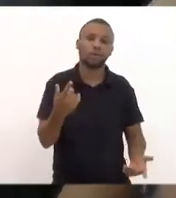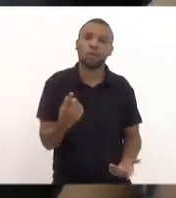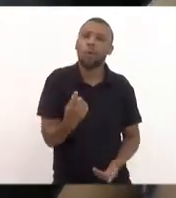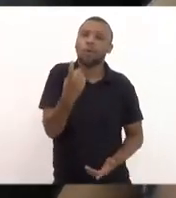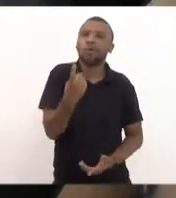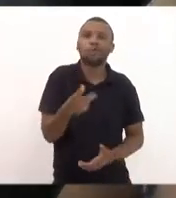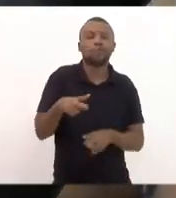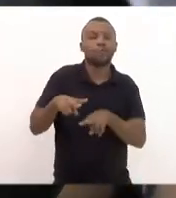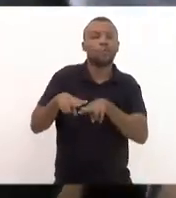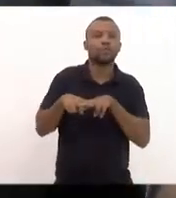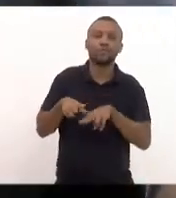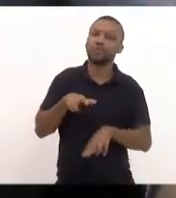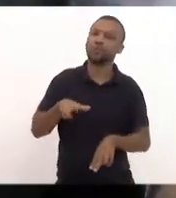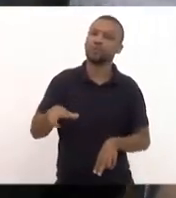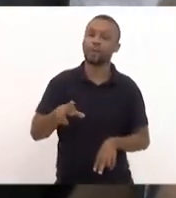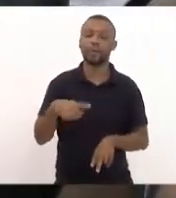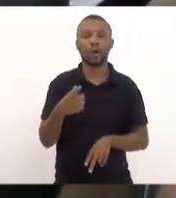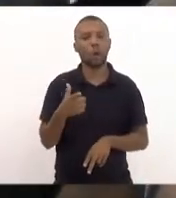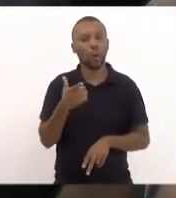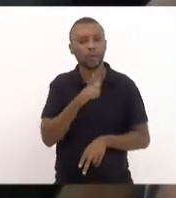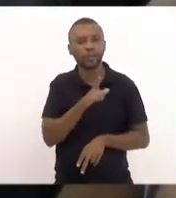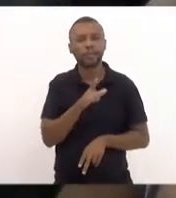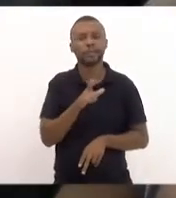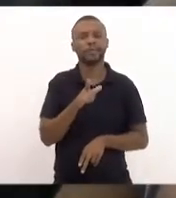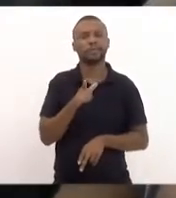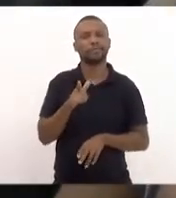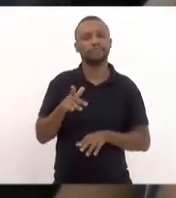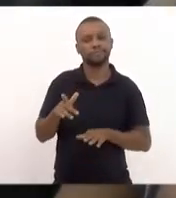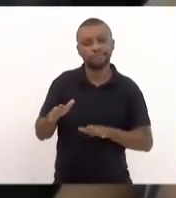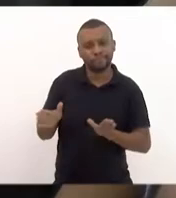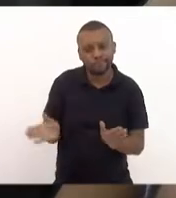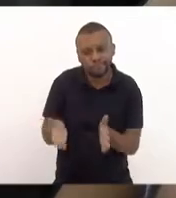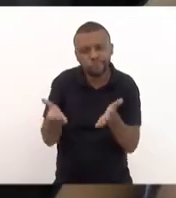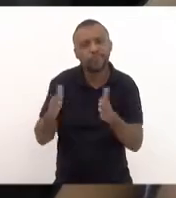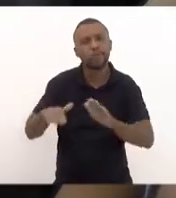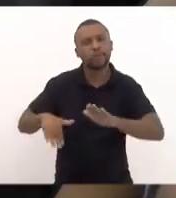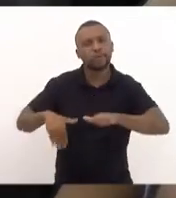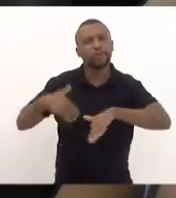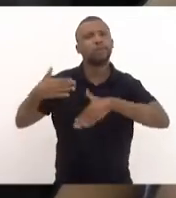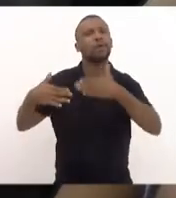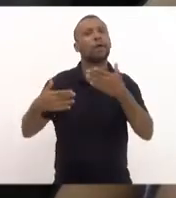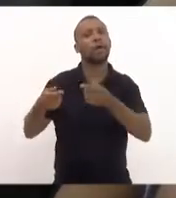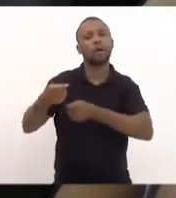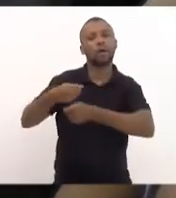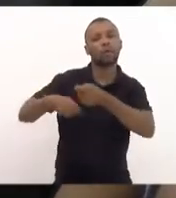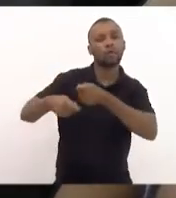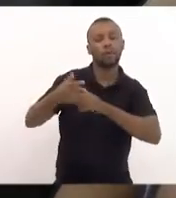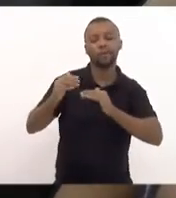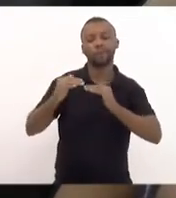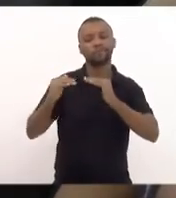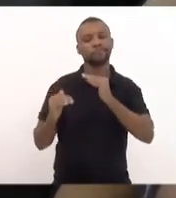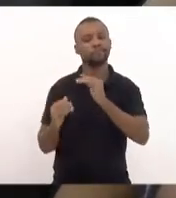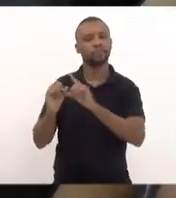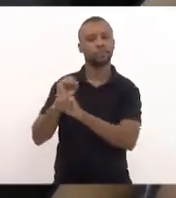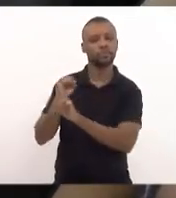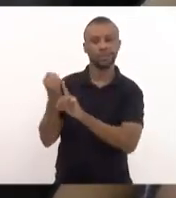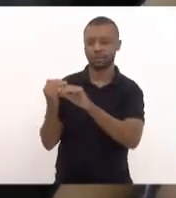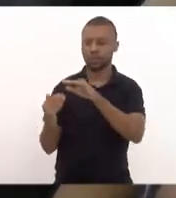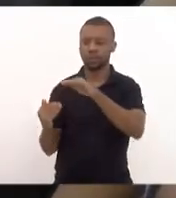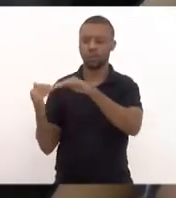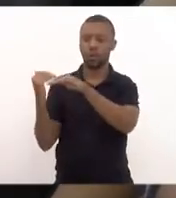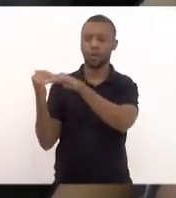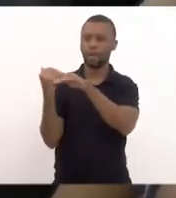conseguir levar, quer dizer, desenvolvimento econômico e diminuir a desigualdade da periferia metropolitana,